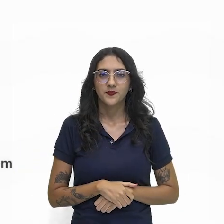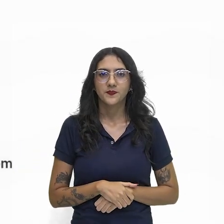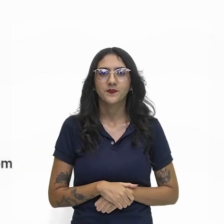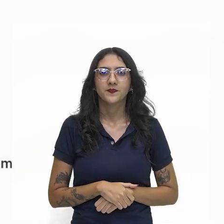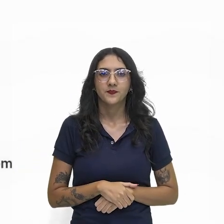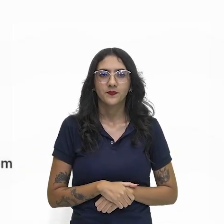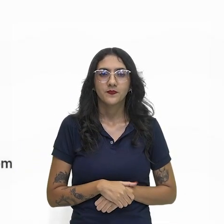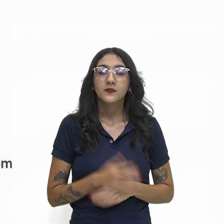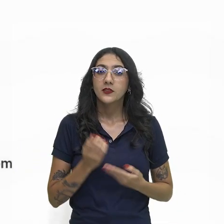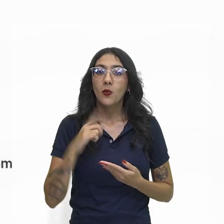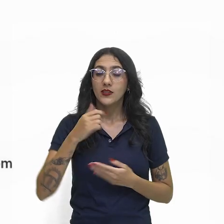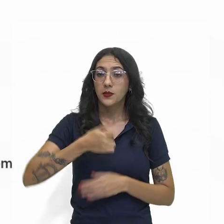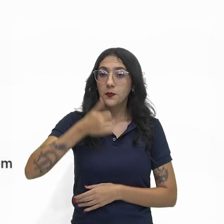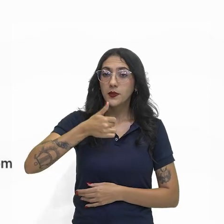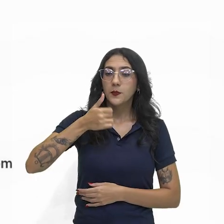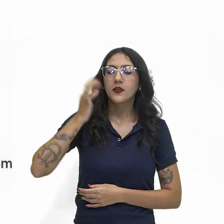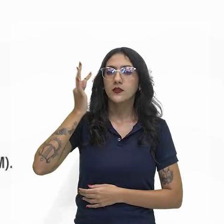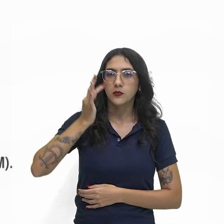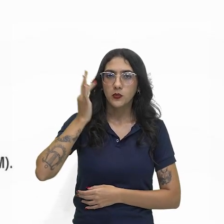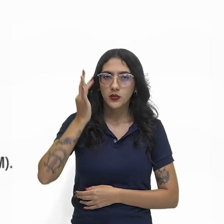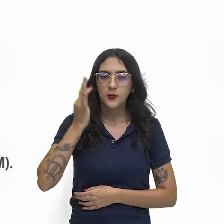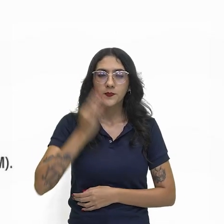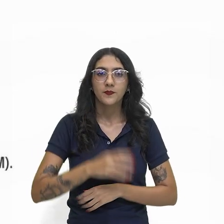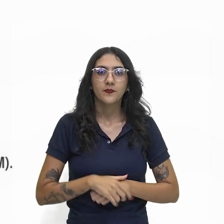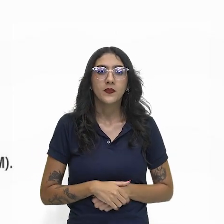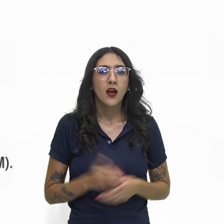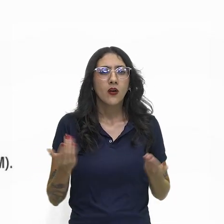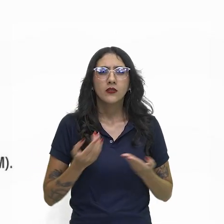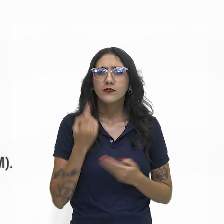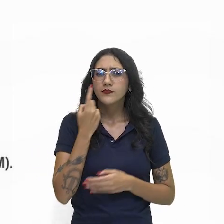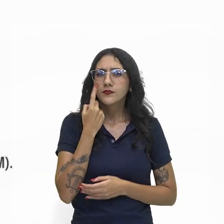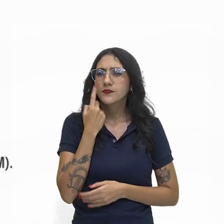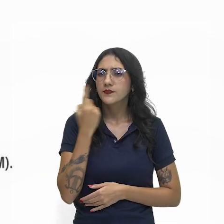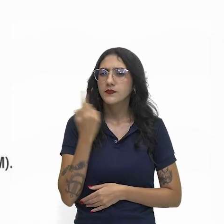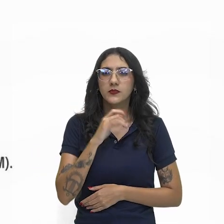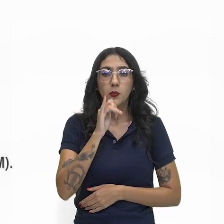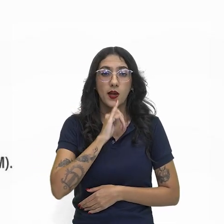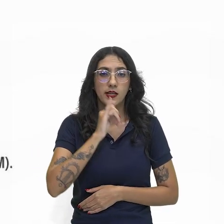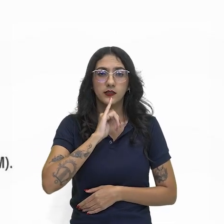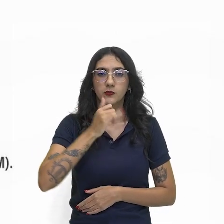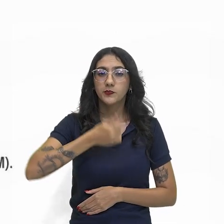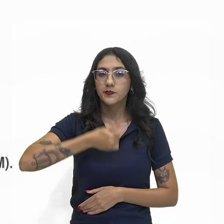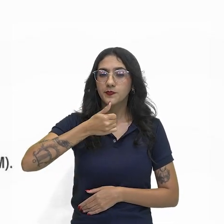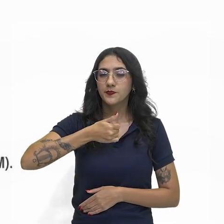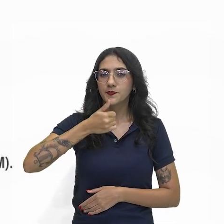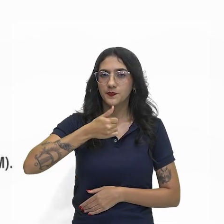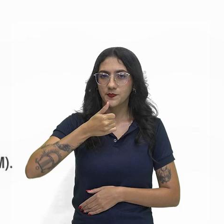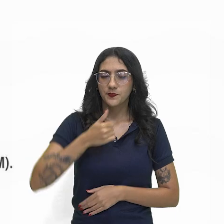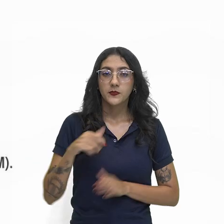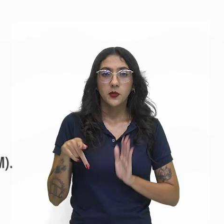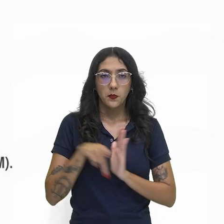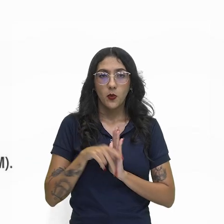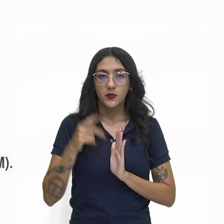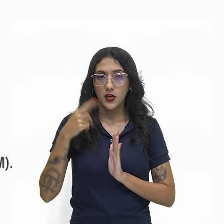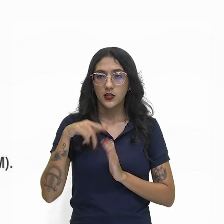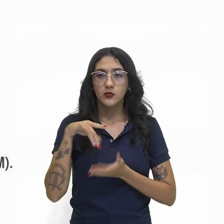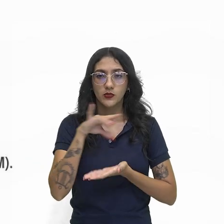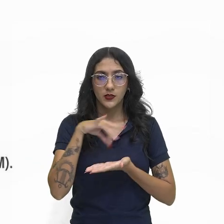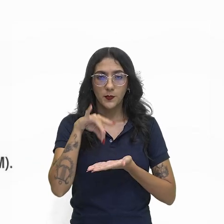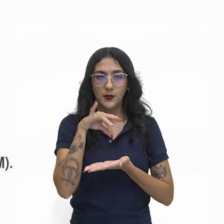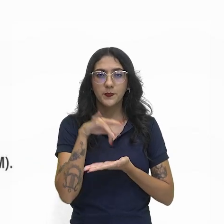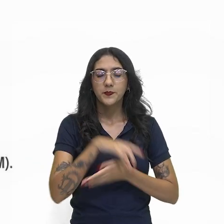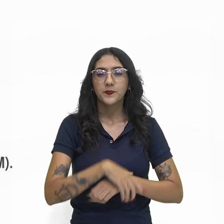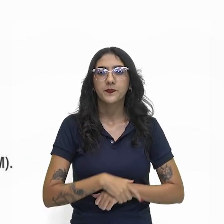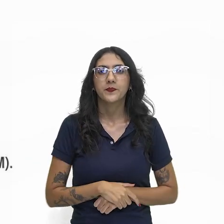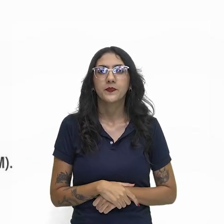bem, essa é a primeira lei. E agora eu tenho aqui uma atividade. Olha, um exemplo número 1, aqui do nosso semeante